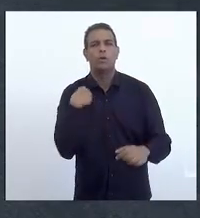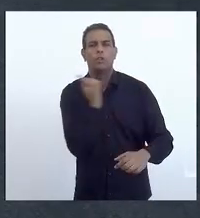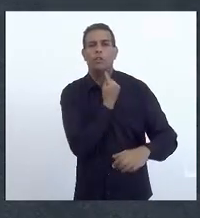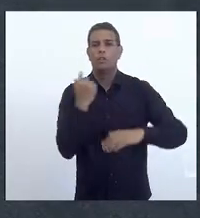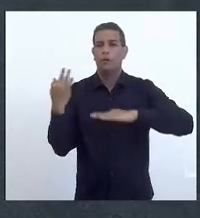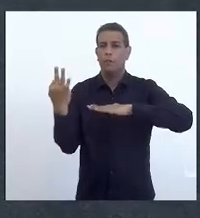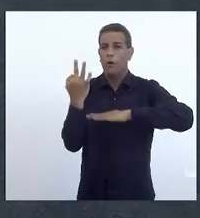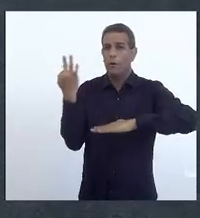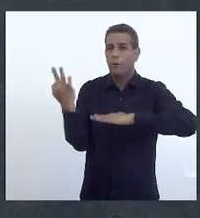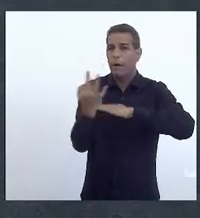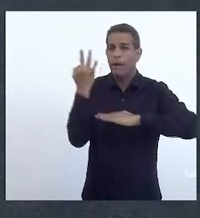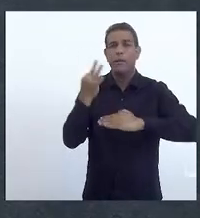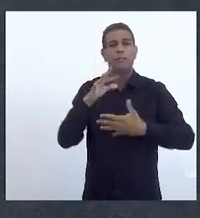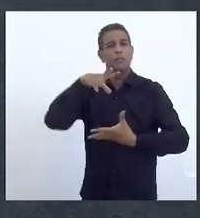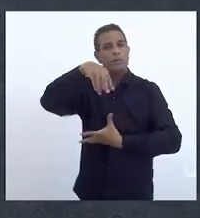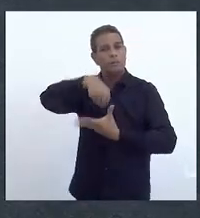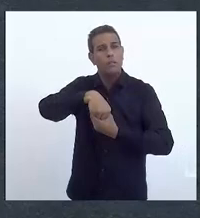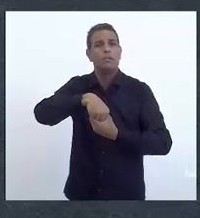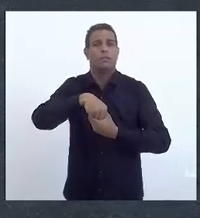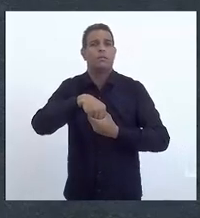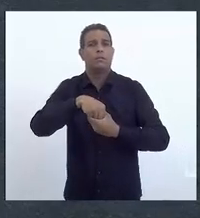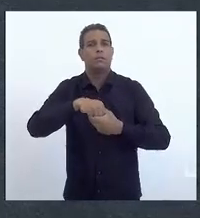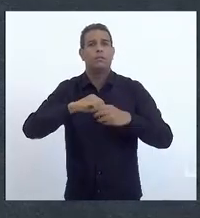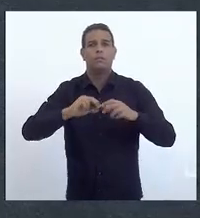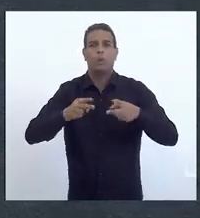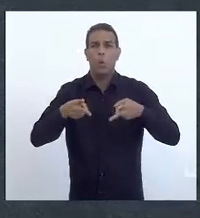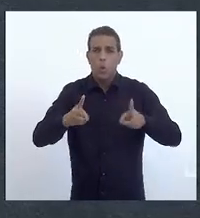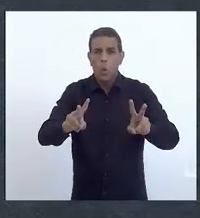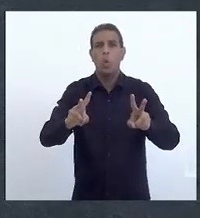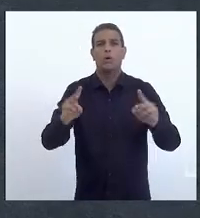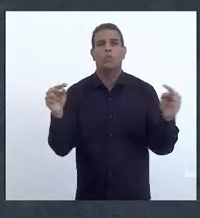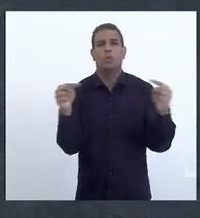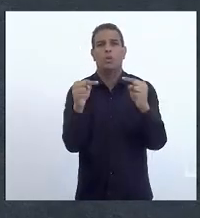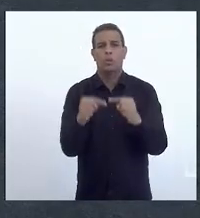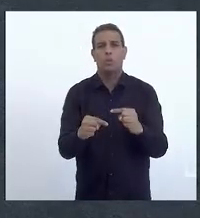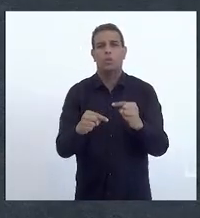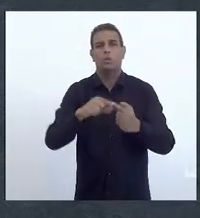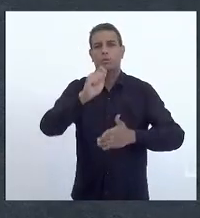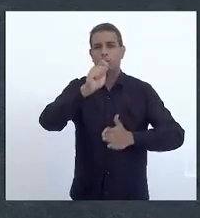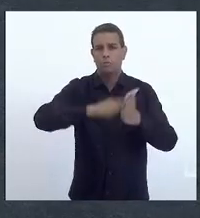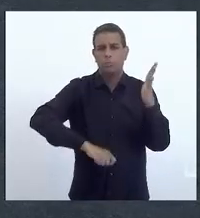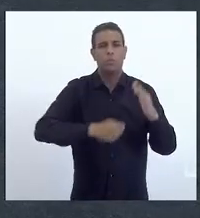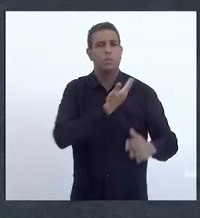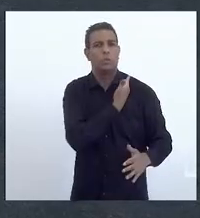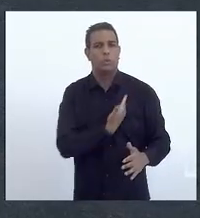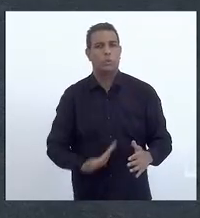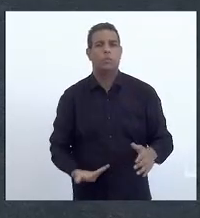e de mérito para prosseguir para a sanção do governador.